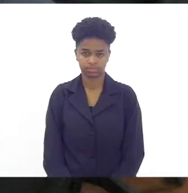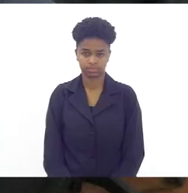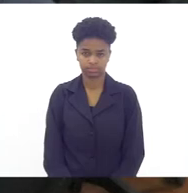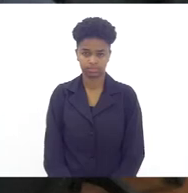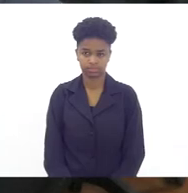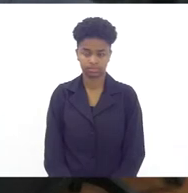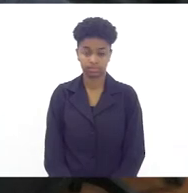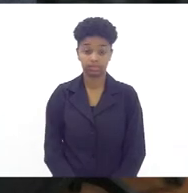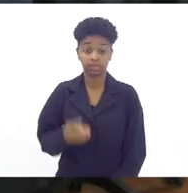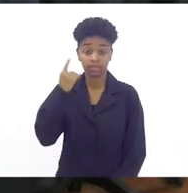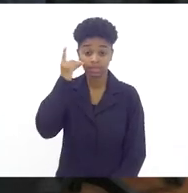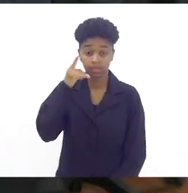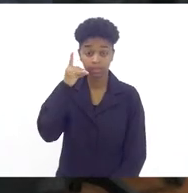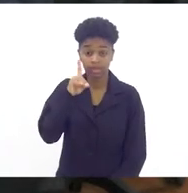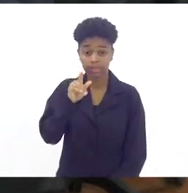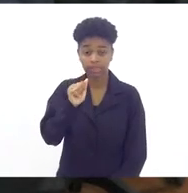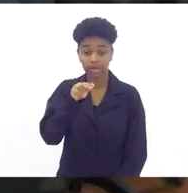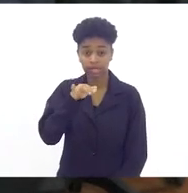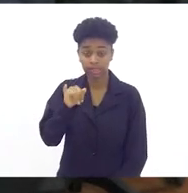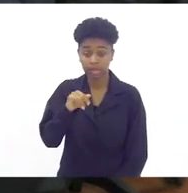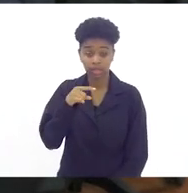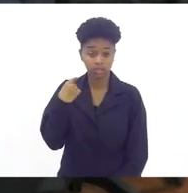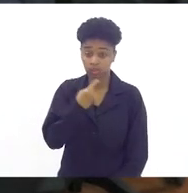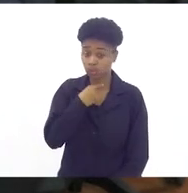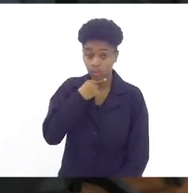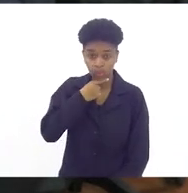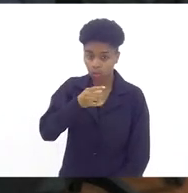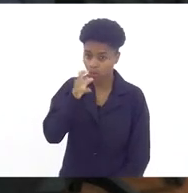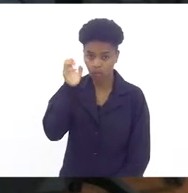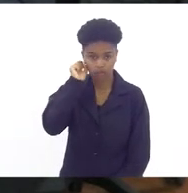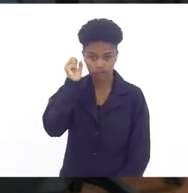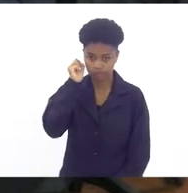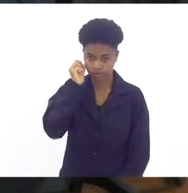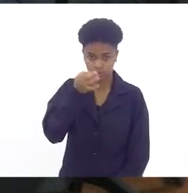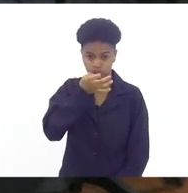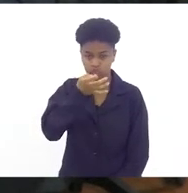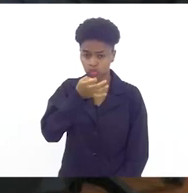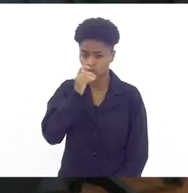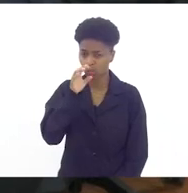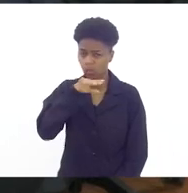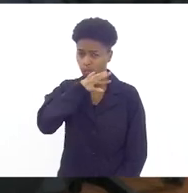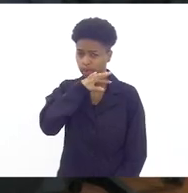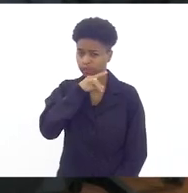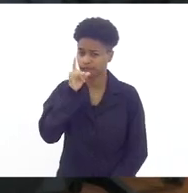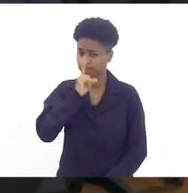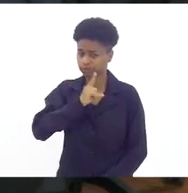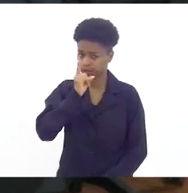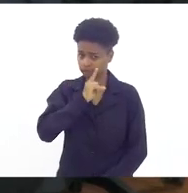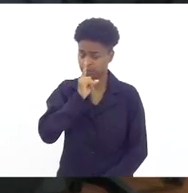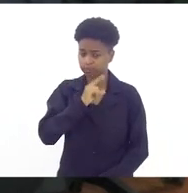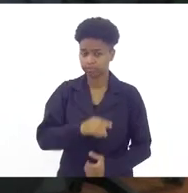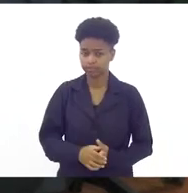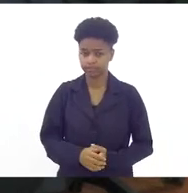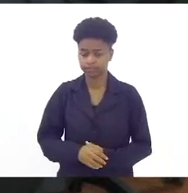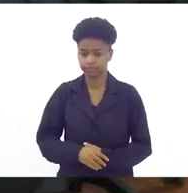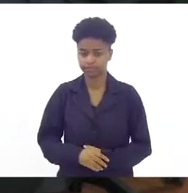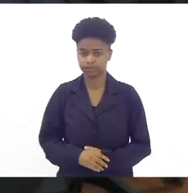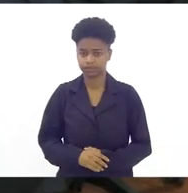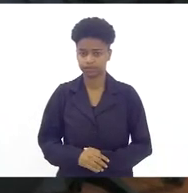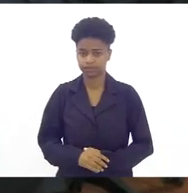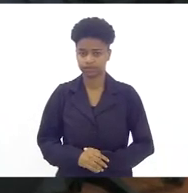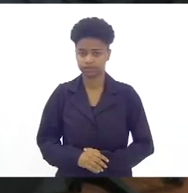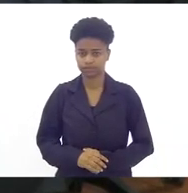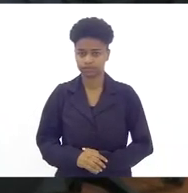deputada o som está muito ruim não estamos conseguindo te ouvir